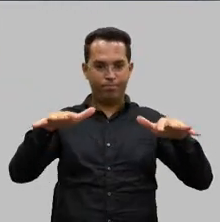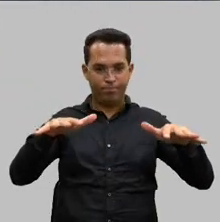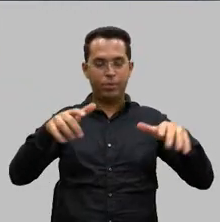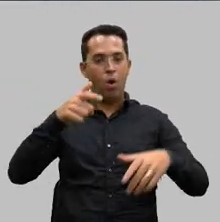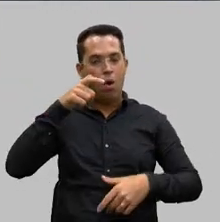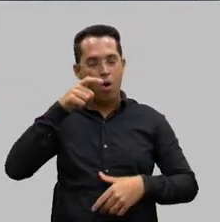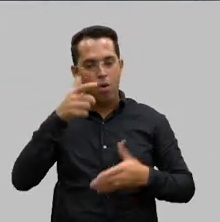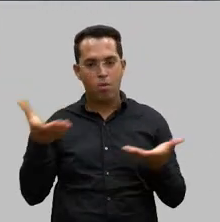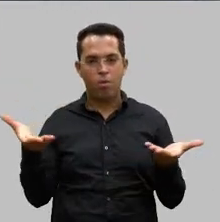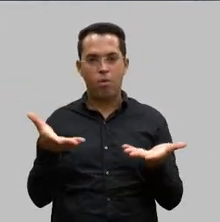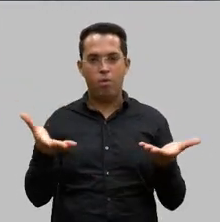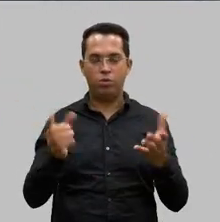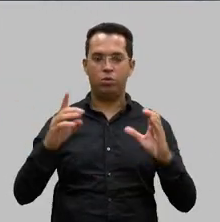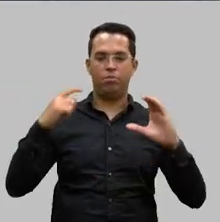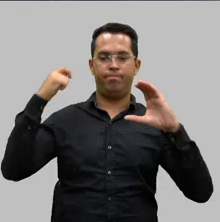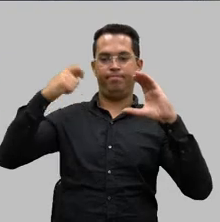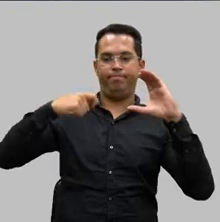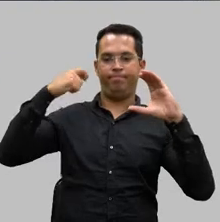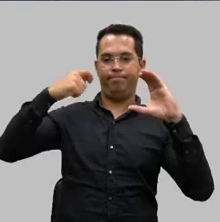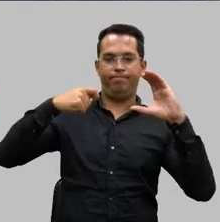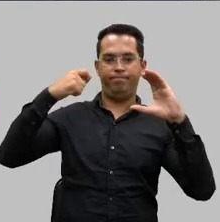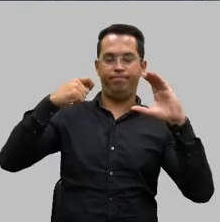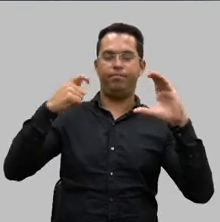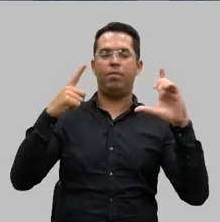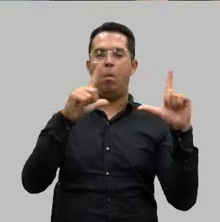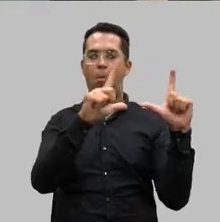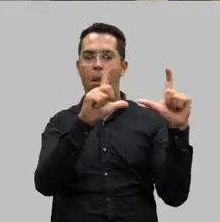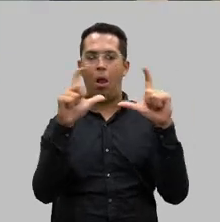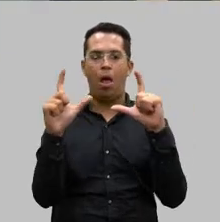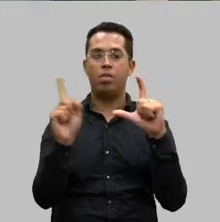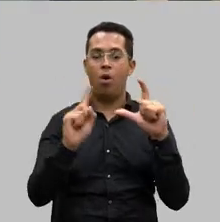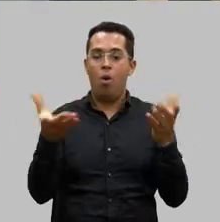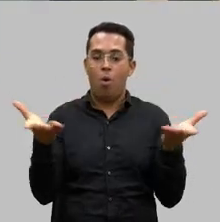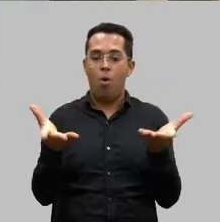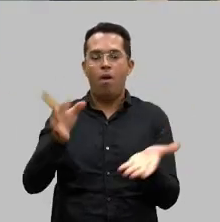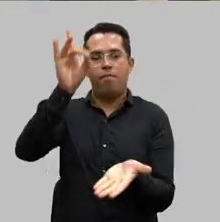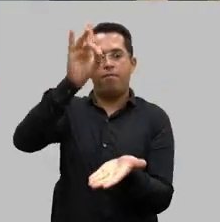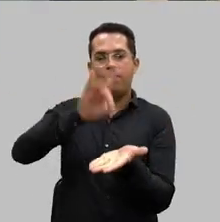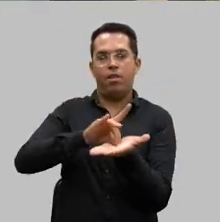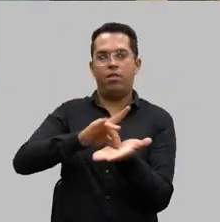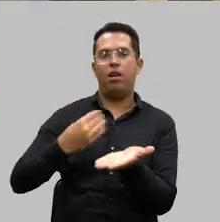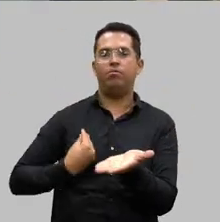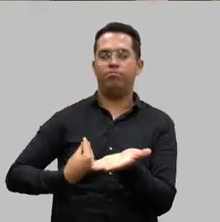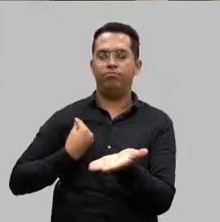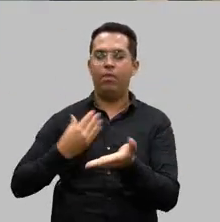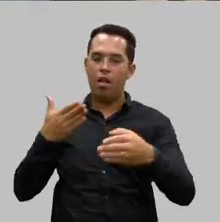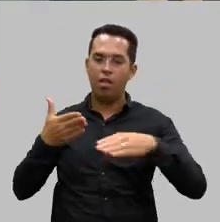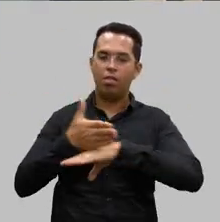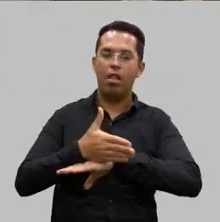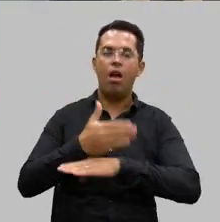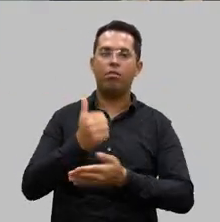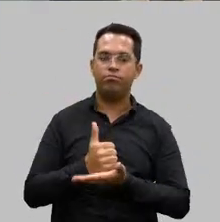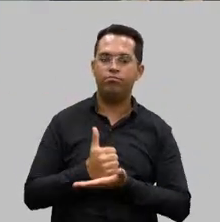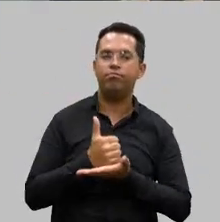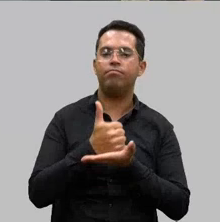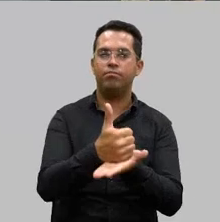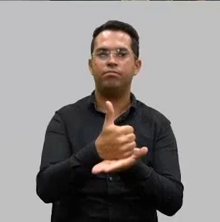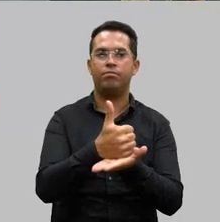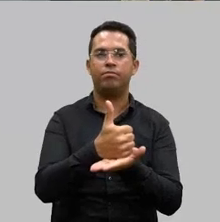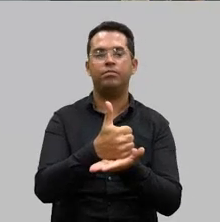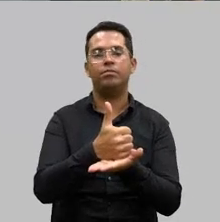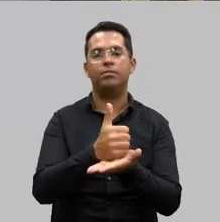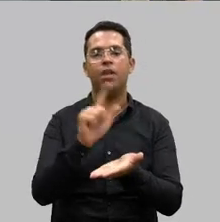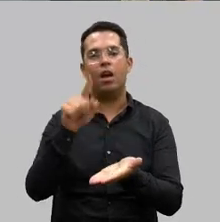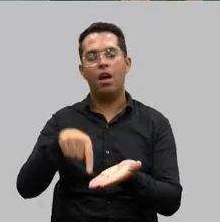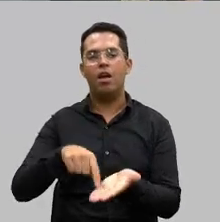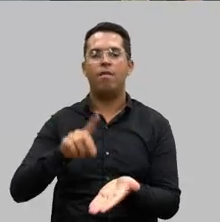foto e vídeo não é momento da gente entrar na realidade daquilo que precisa se fazer entrar na realidade das